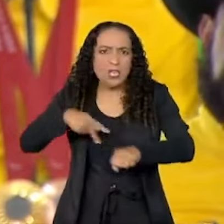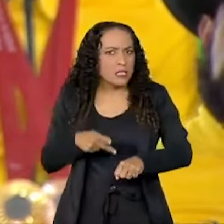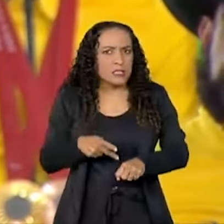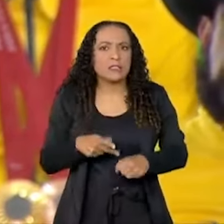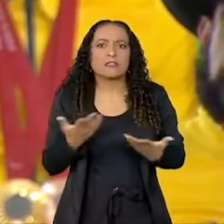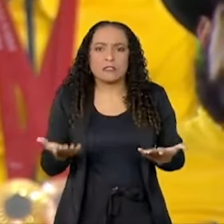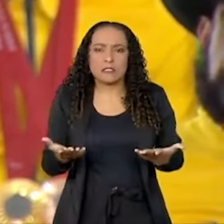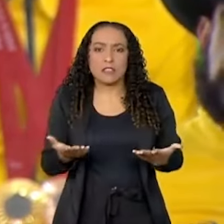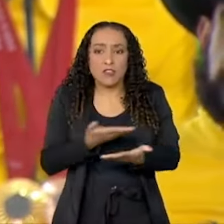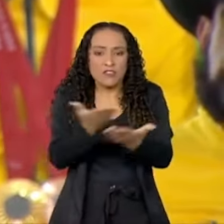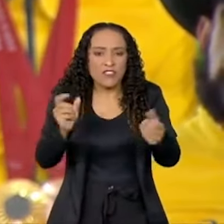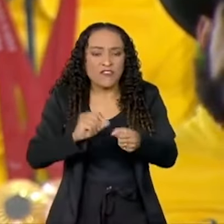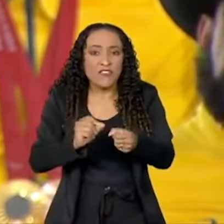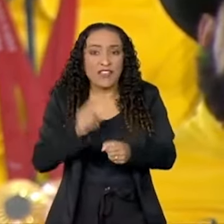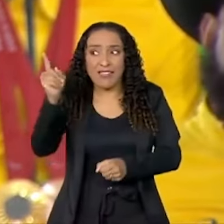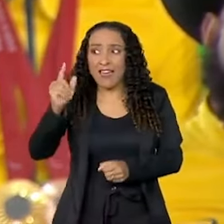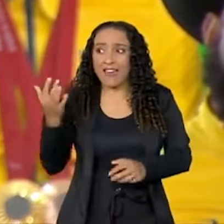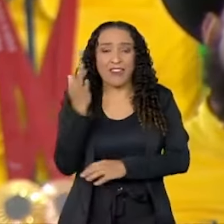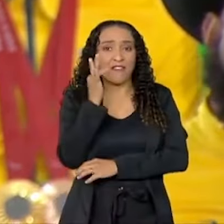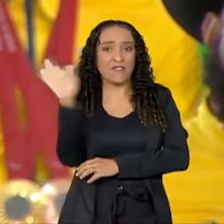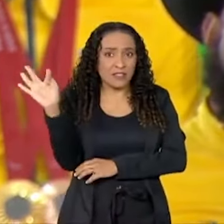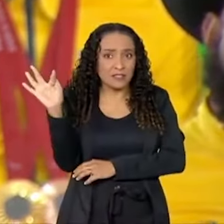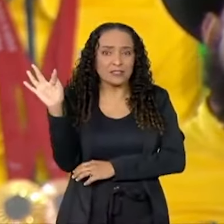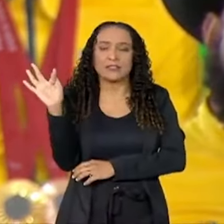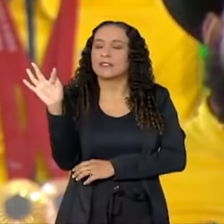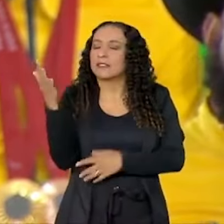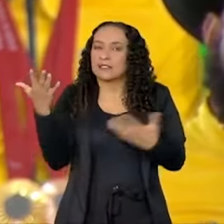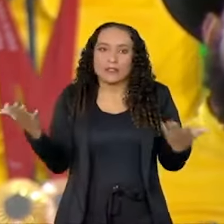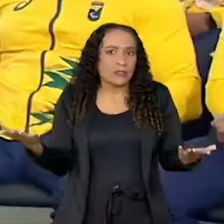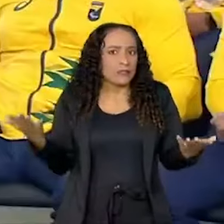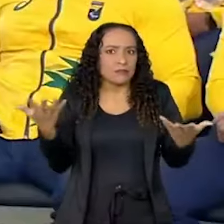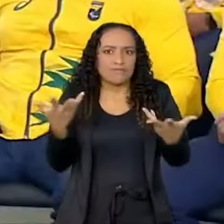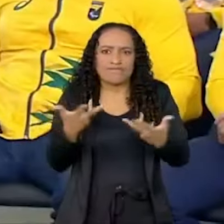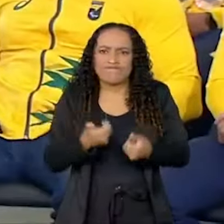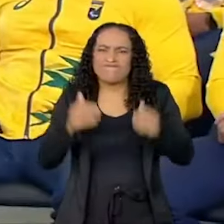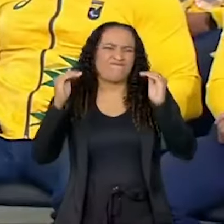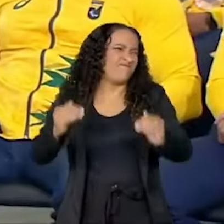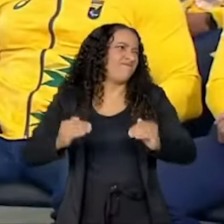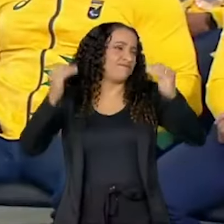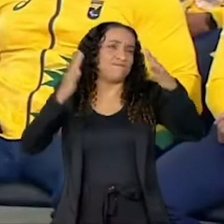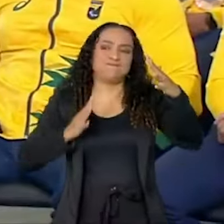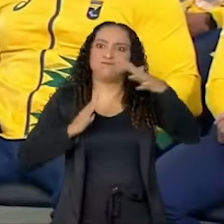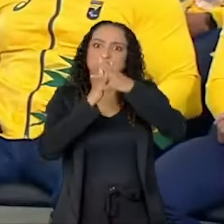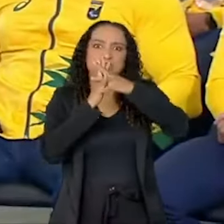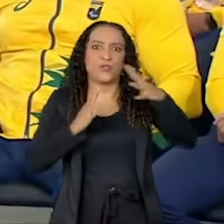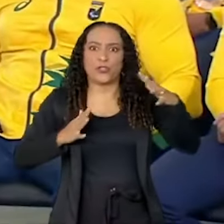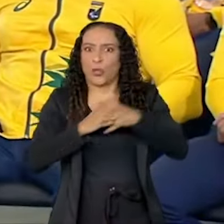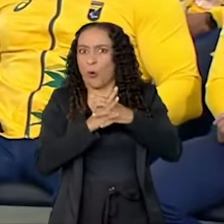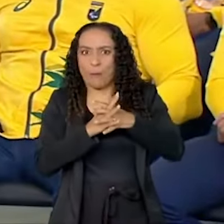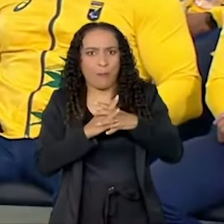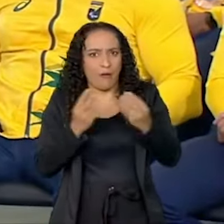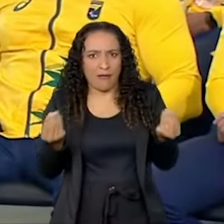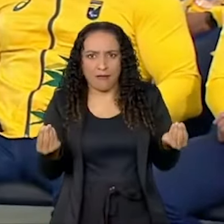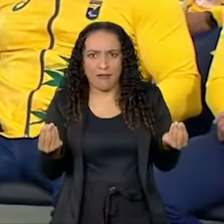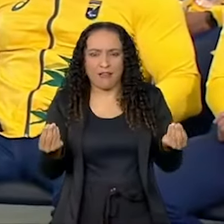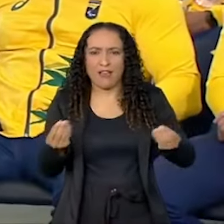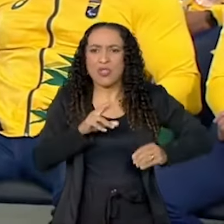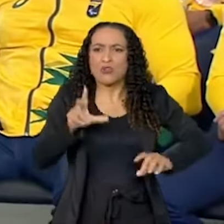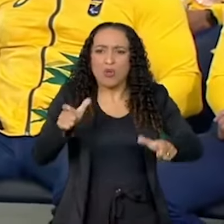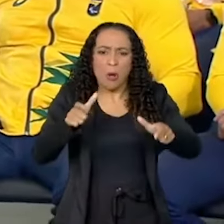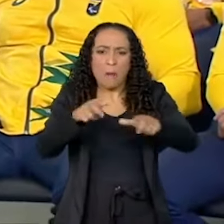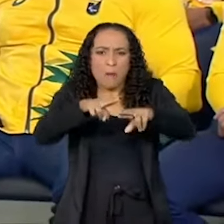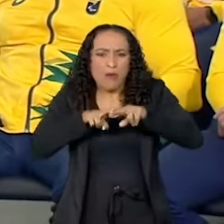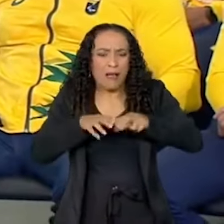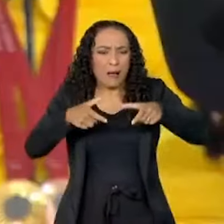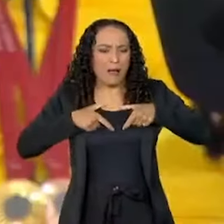de orgulho. O que vocês fizeram na França foi uma façanha, foi uma epopeia o que vocês fizeram na França. Não apenas pela medalha,